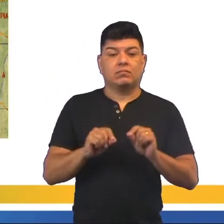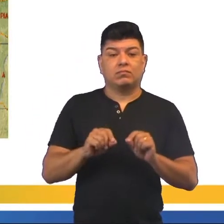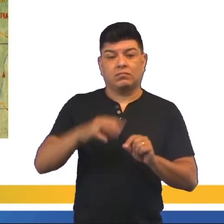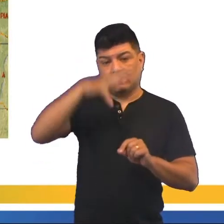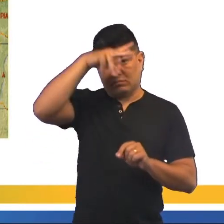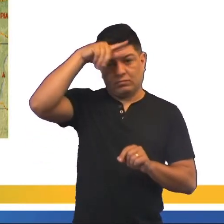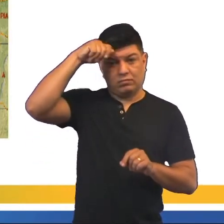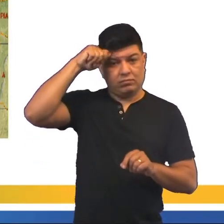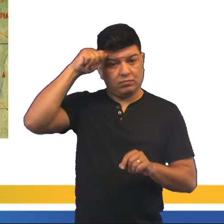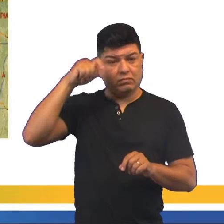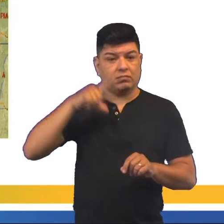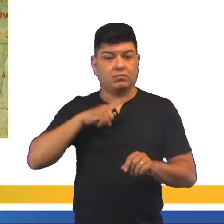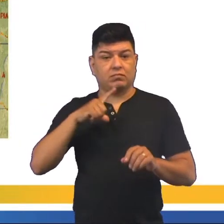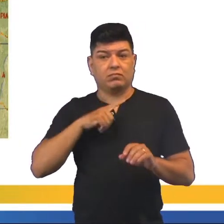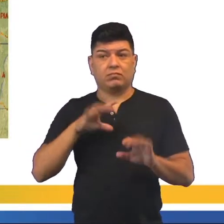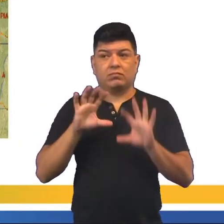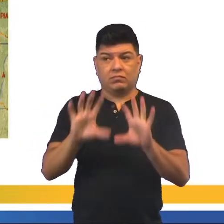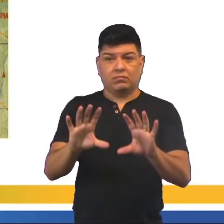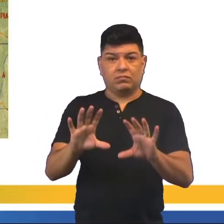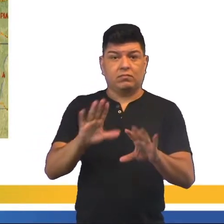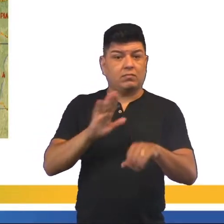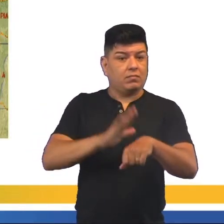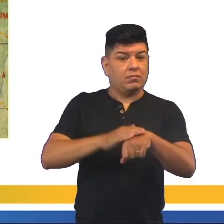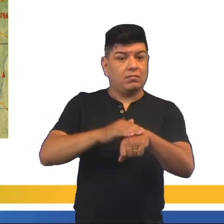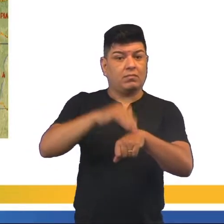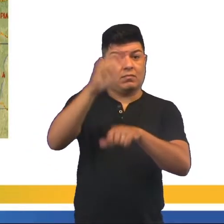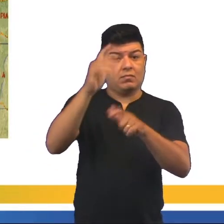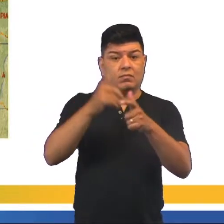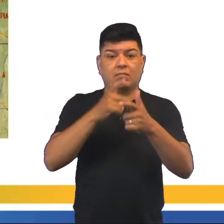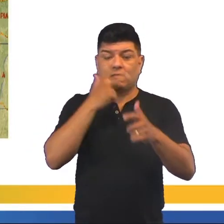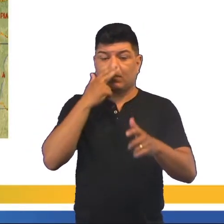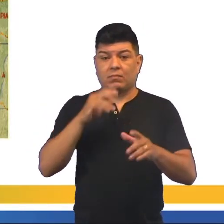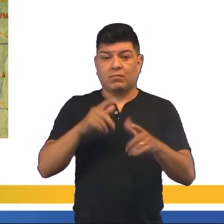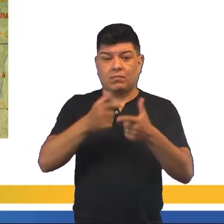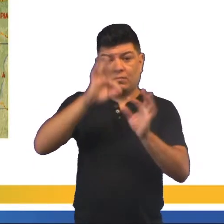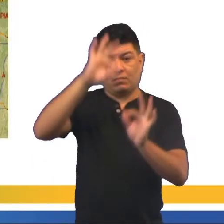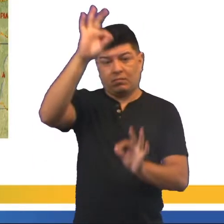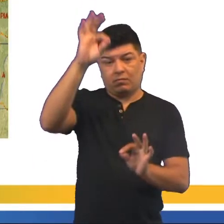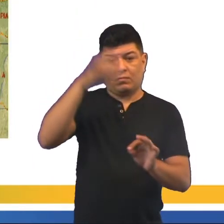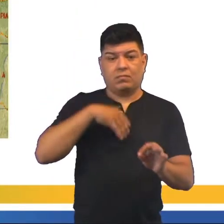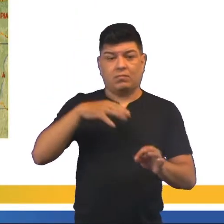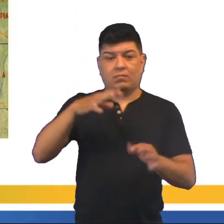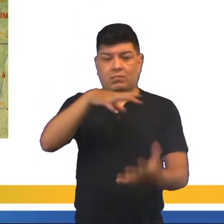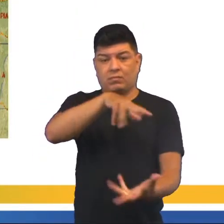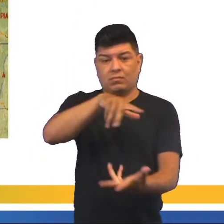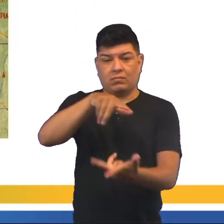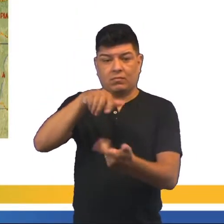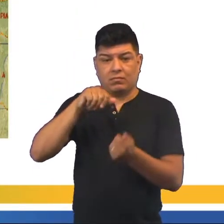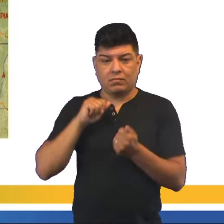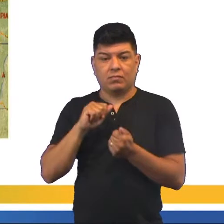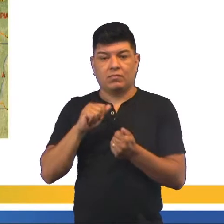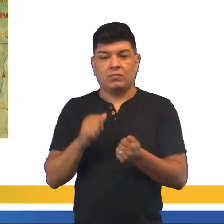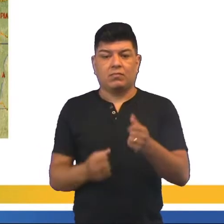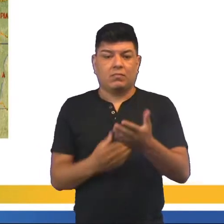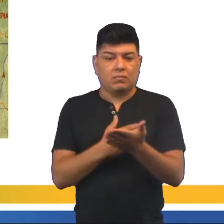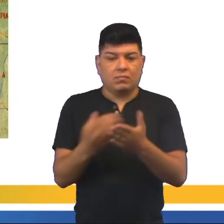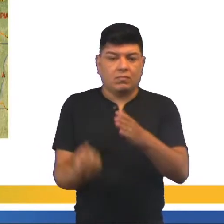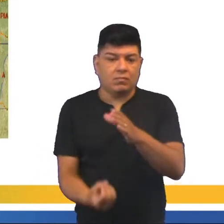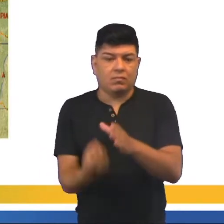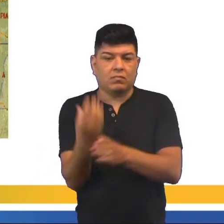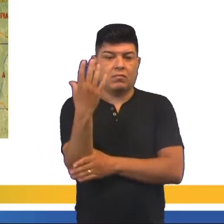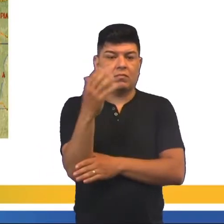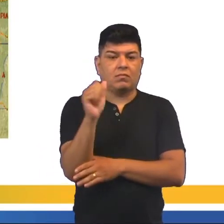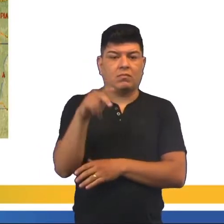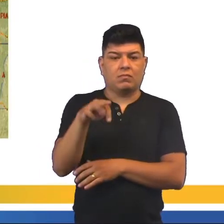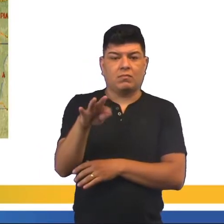do Amazonas, sendo esta a mais extensa rede hidrográfica da Terra. Sua nascente localiza-se